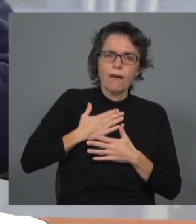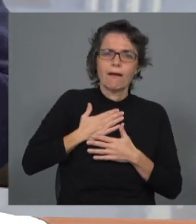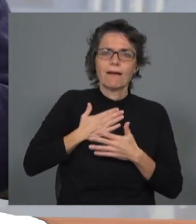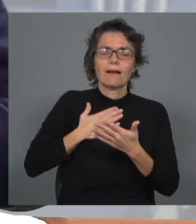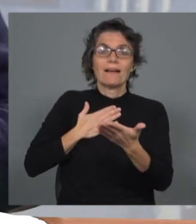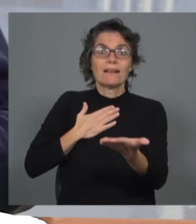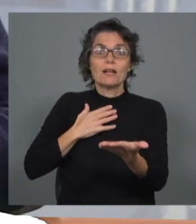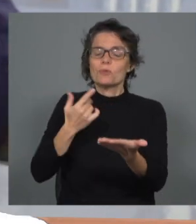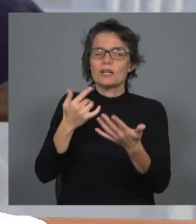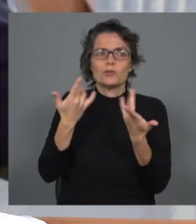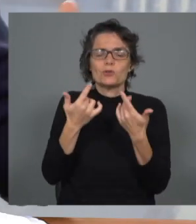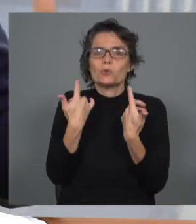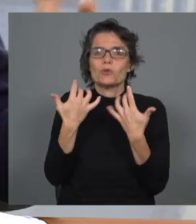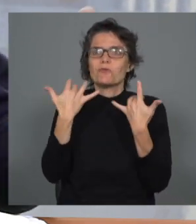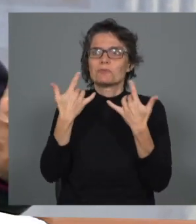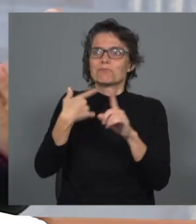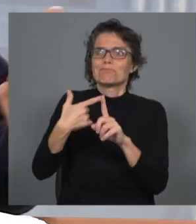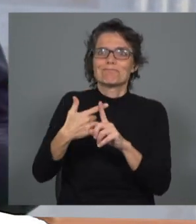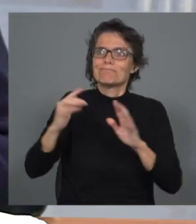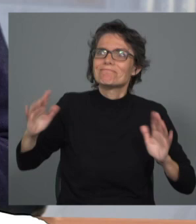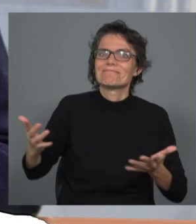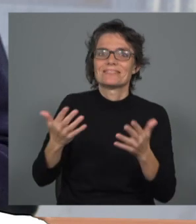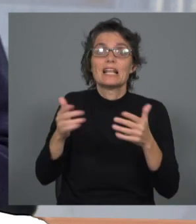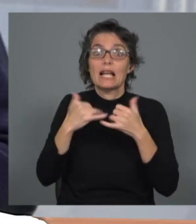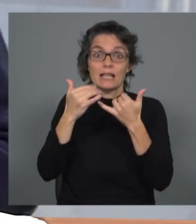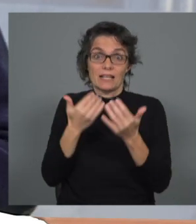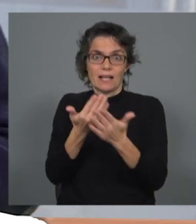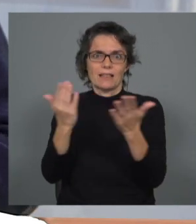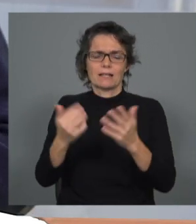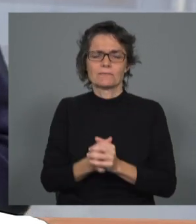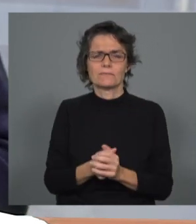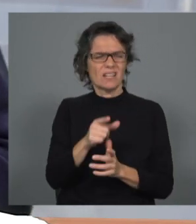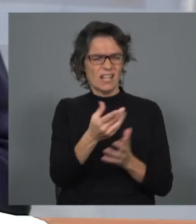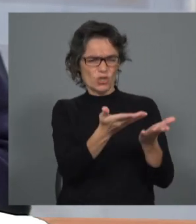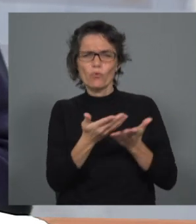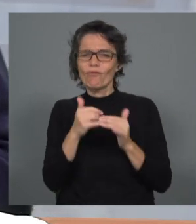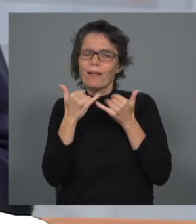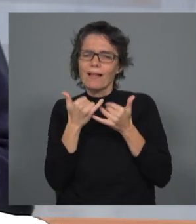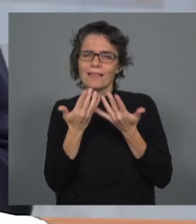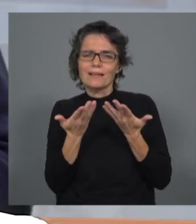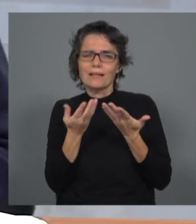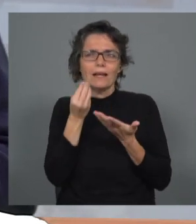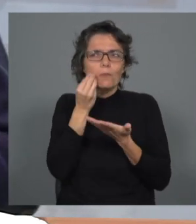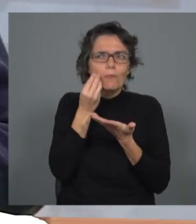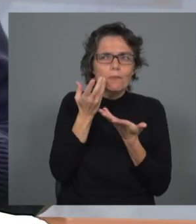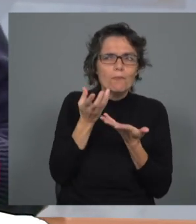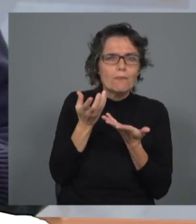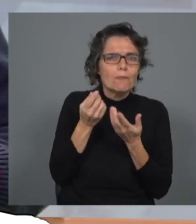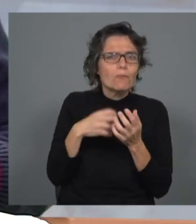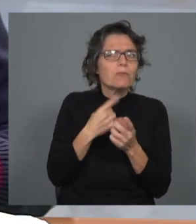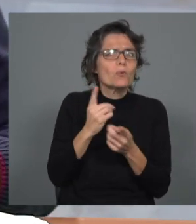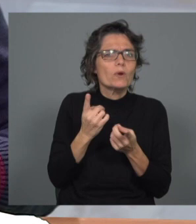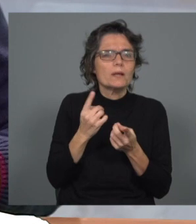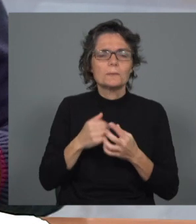são sempre uma fonte de alegria. E convite é este para a alegria, que está nestas duas primeiras leituras, nomeadamente? É um